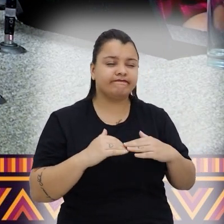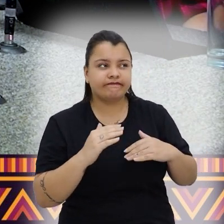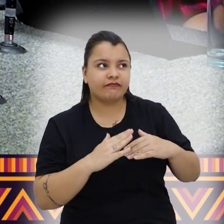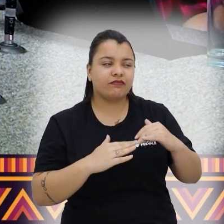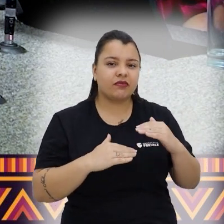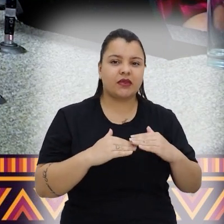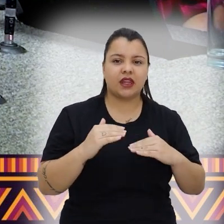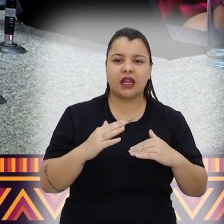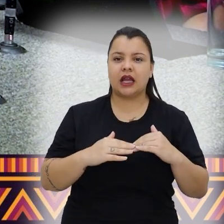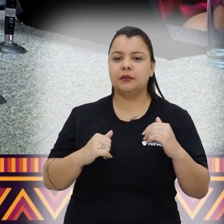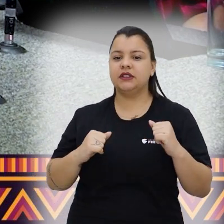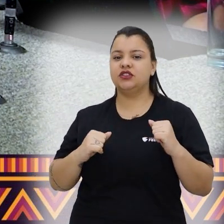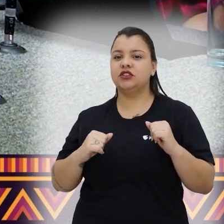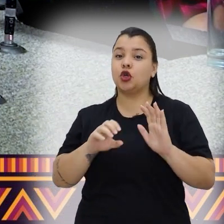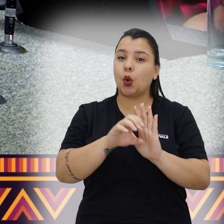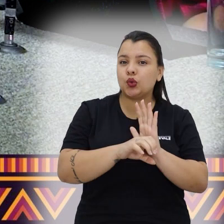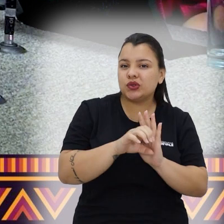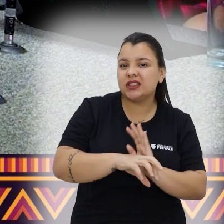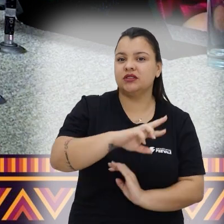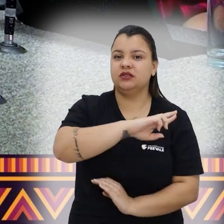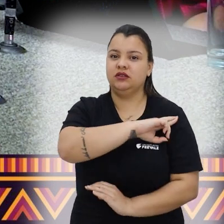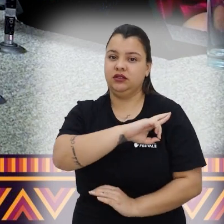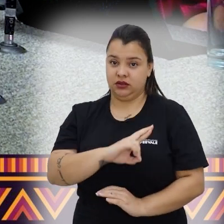prática de preceitos religiosos,